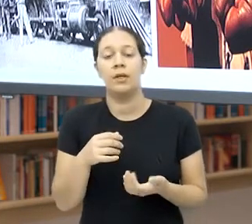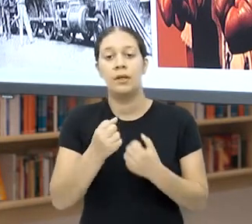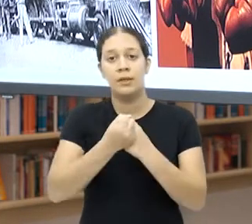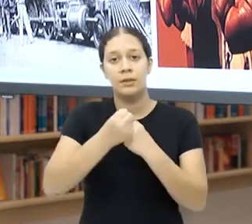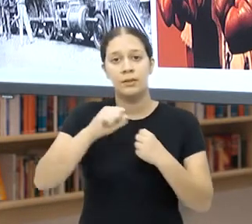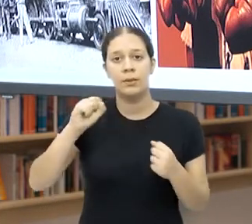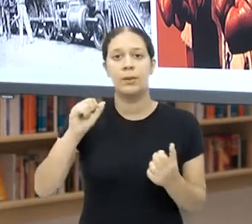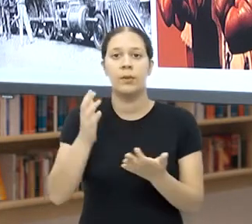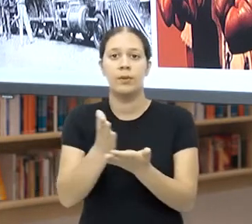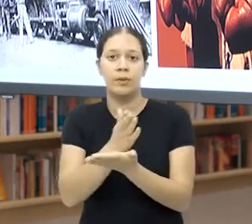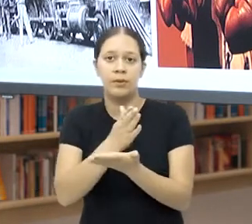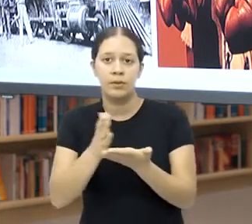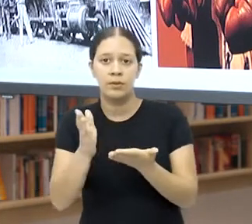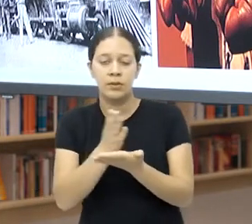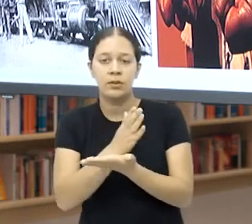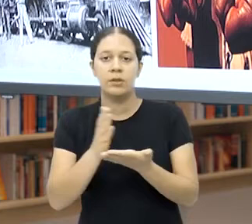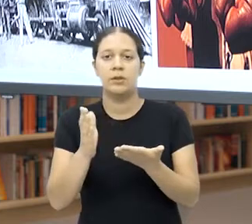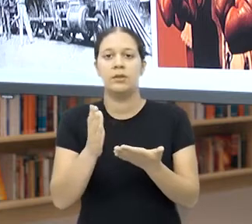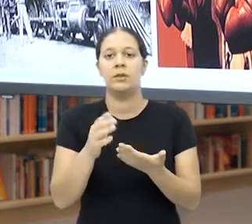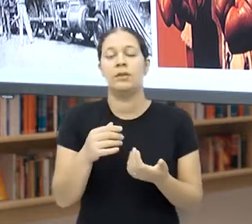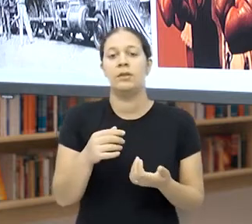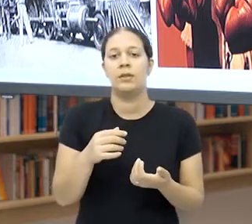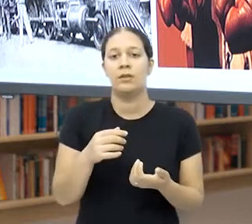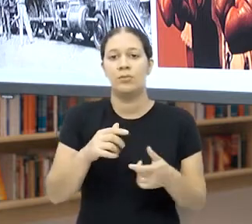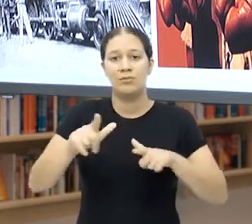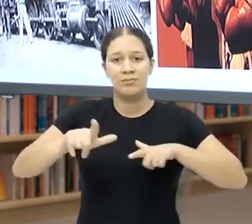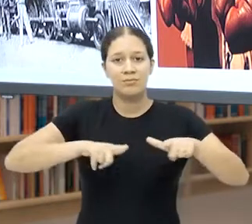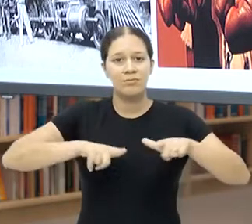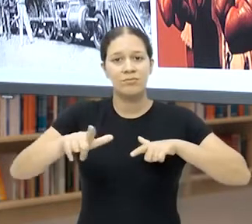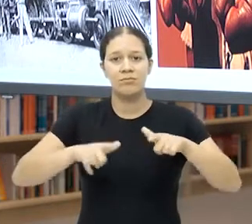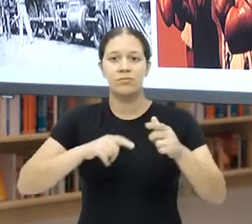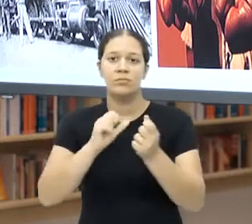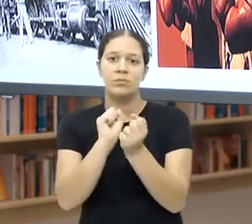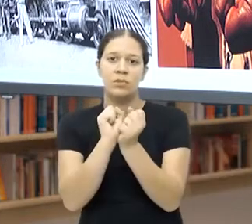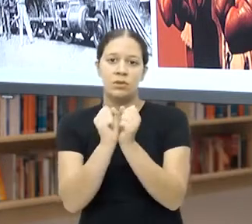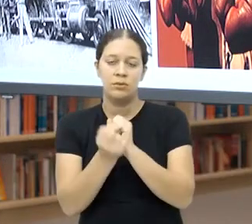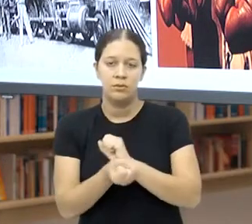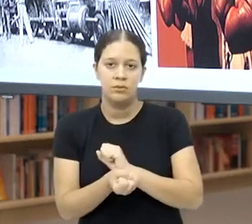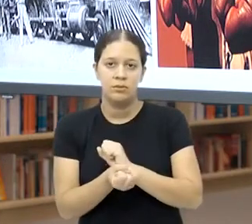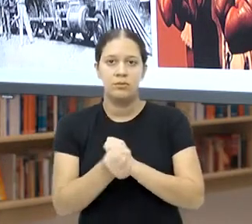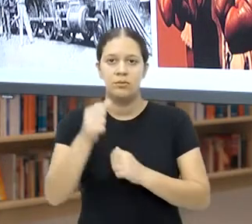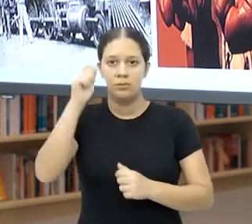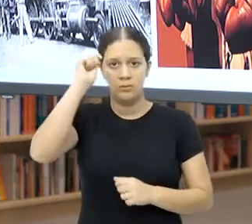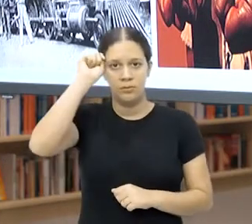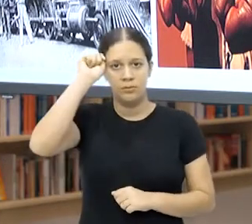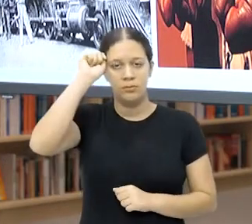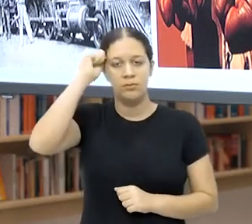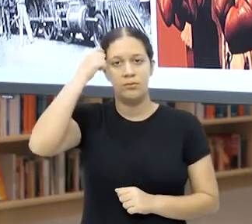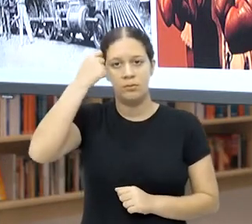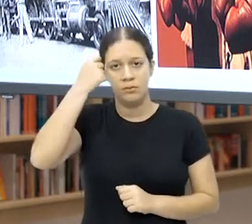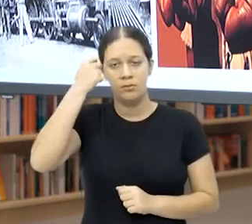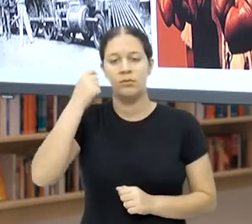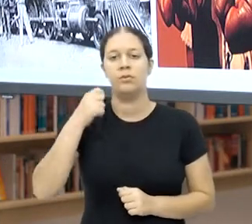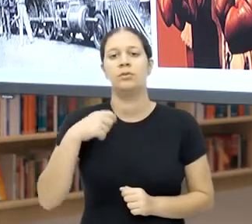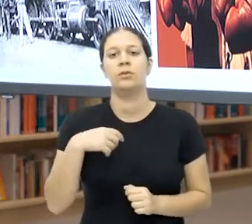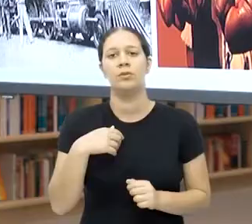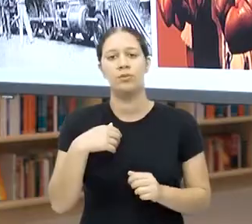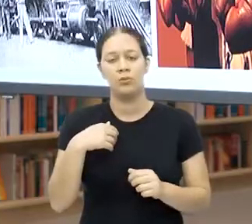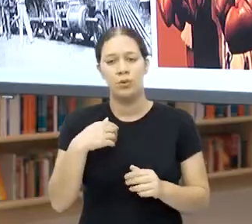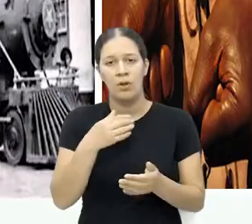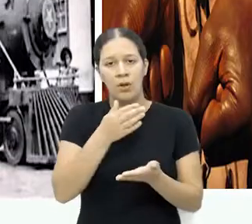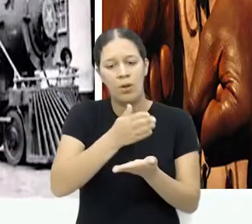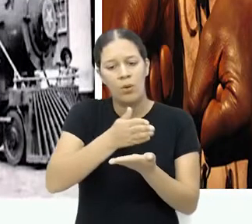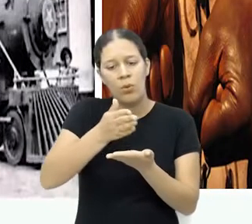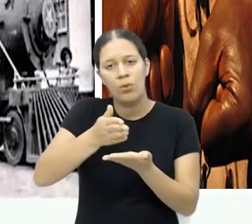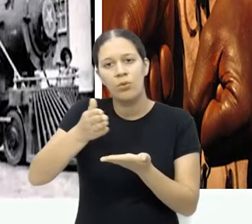maioria, tá certo? É o trabalho escravo, tá certo? Dos negros africanos, que são escravizados por longos